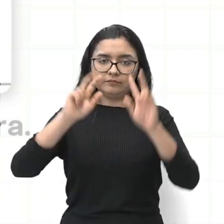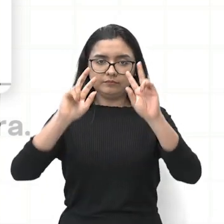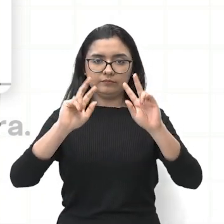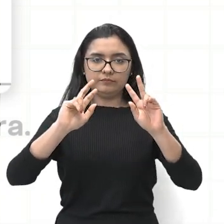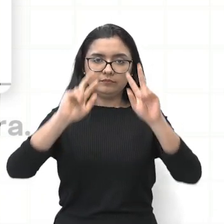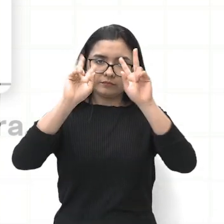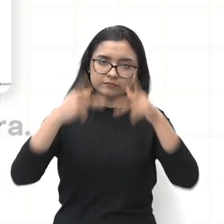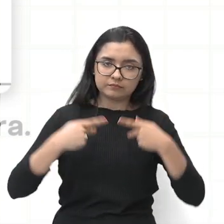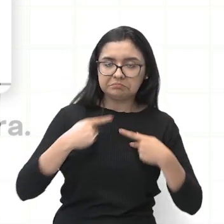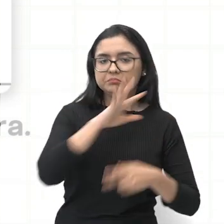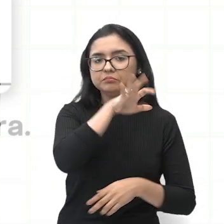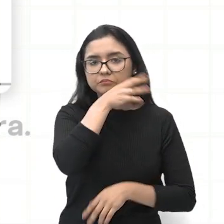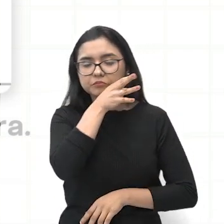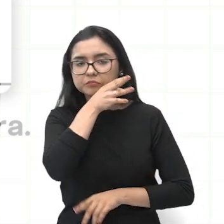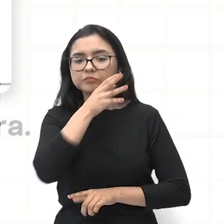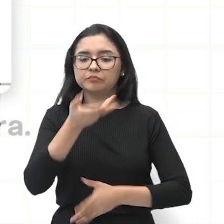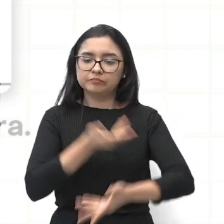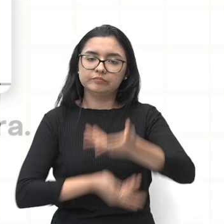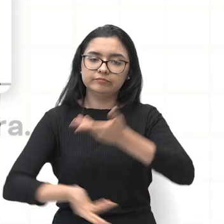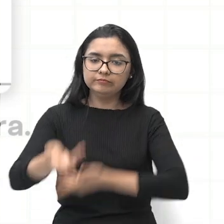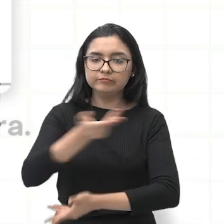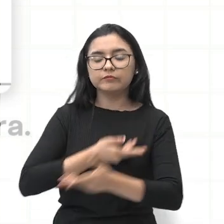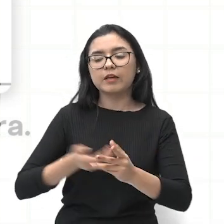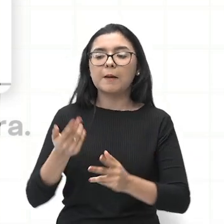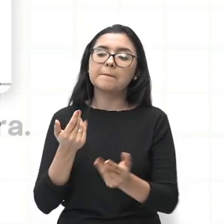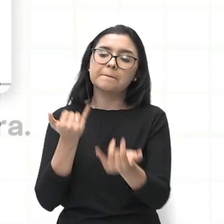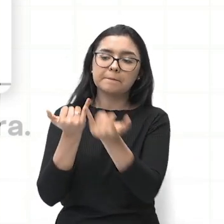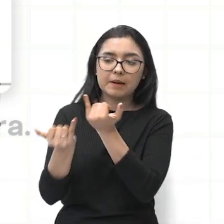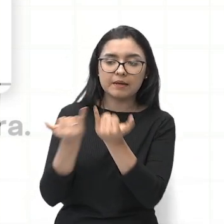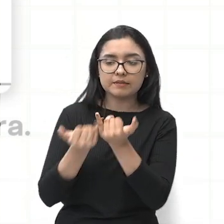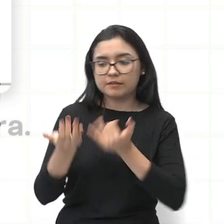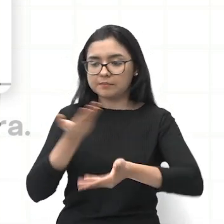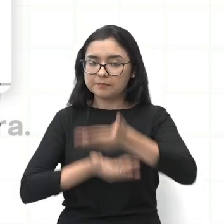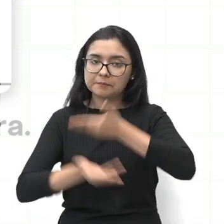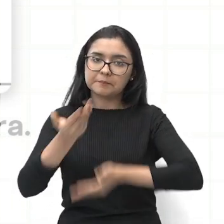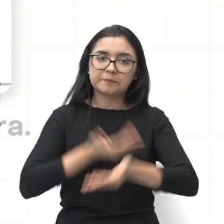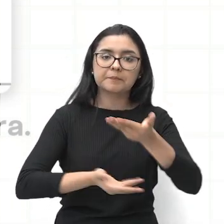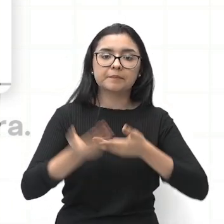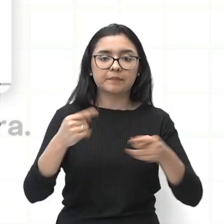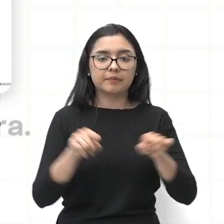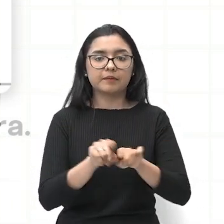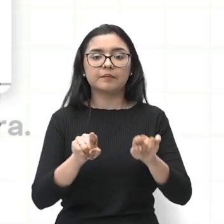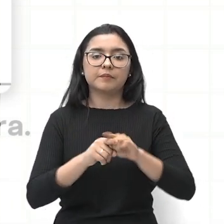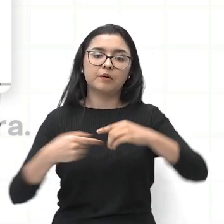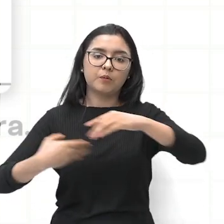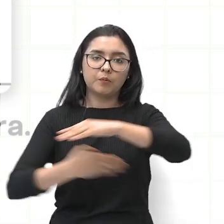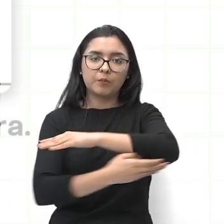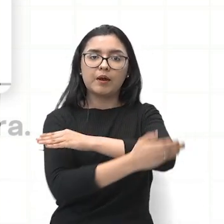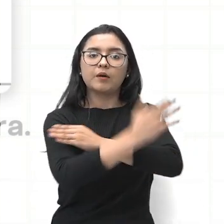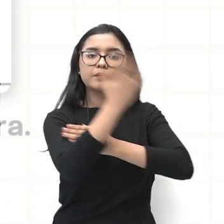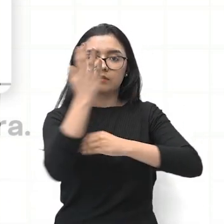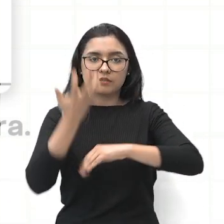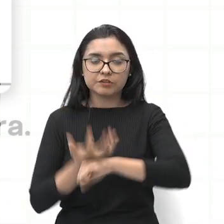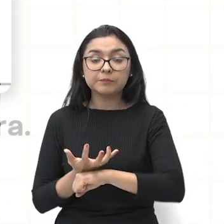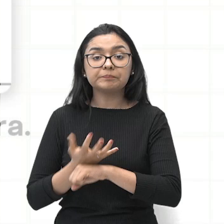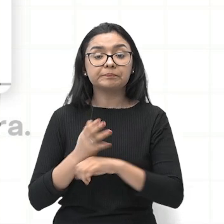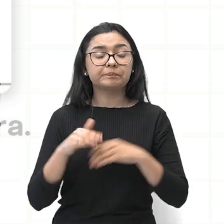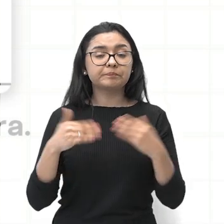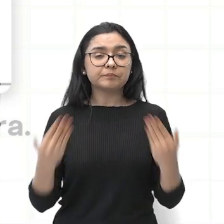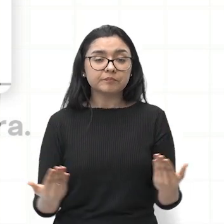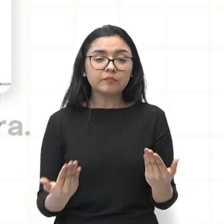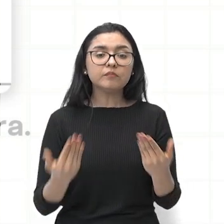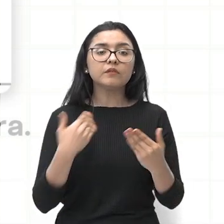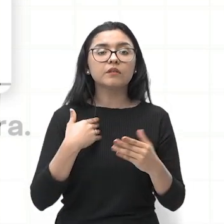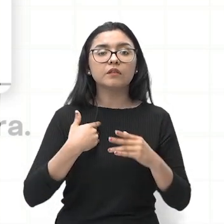os seus indivíduos semelhantes e deste com o seu ecossistema. E como os